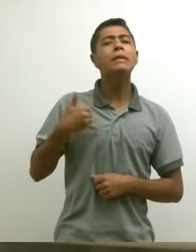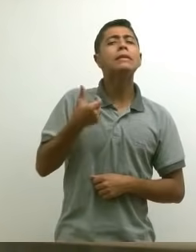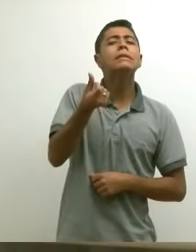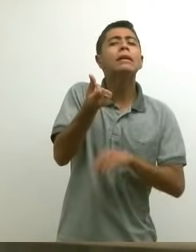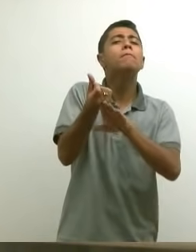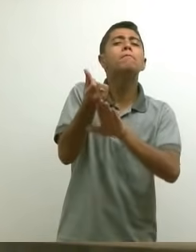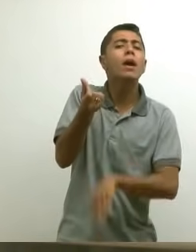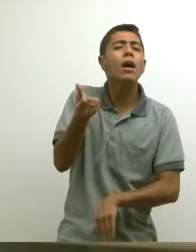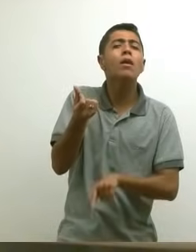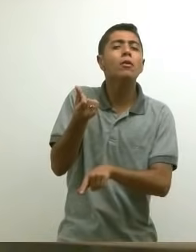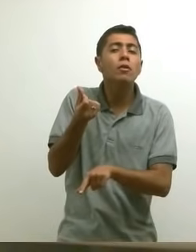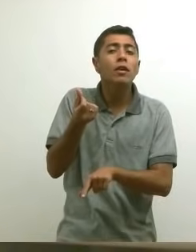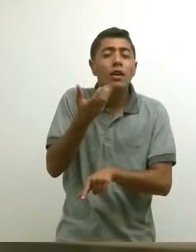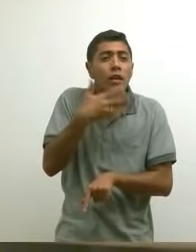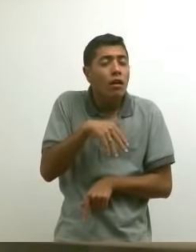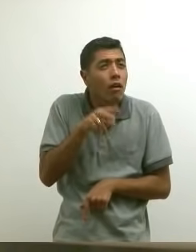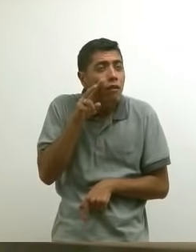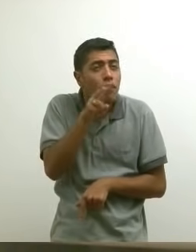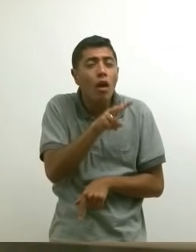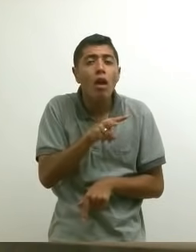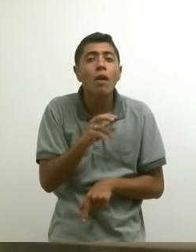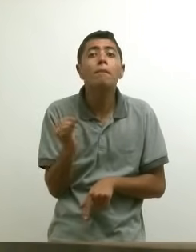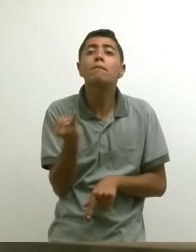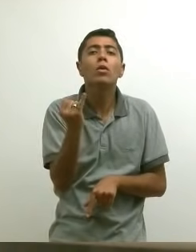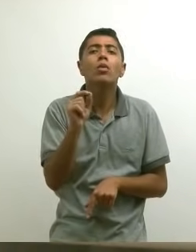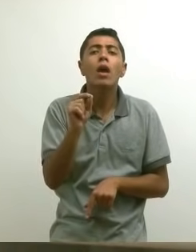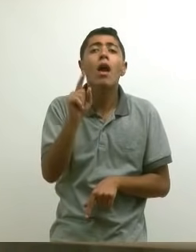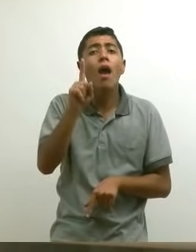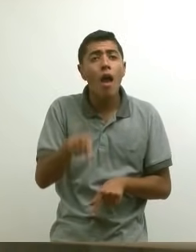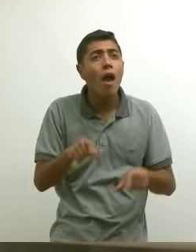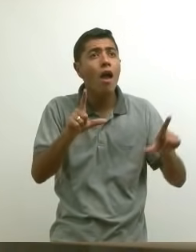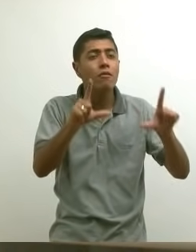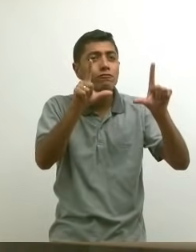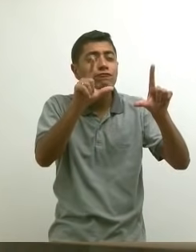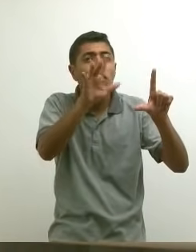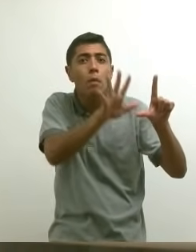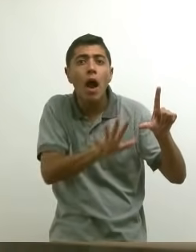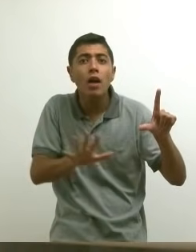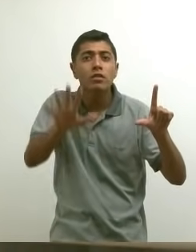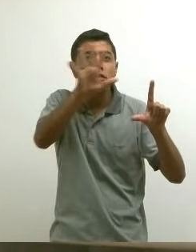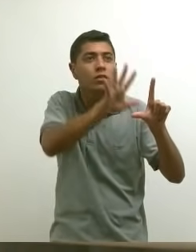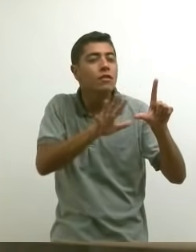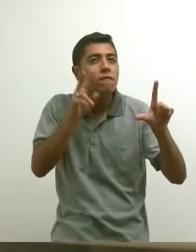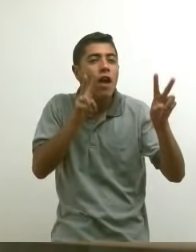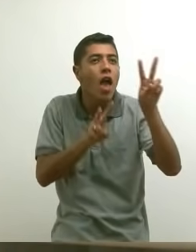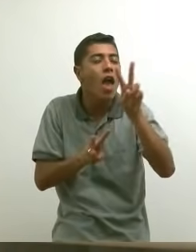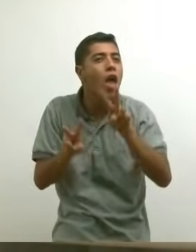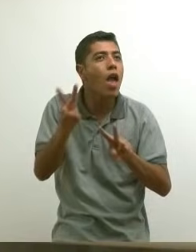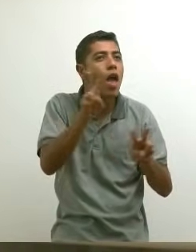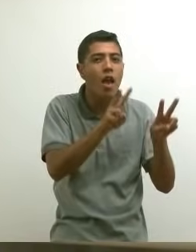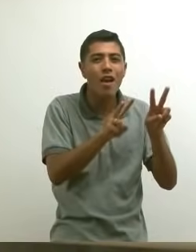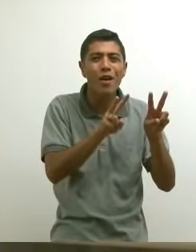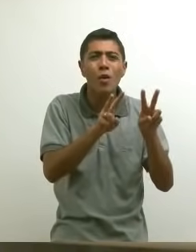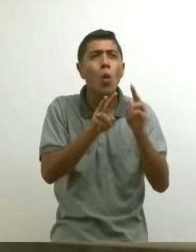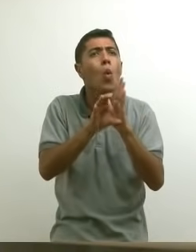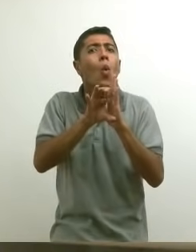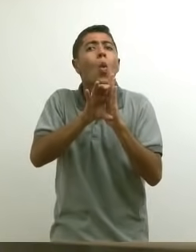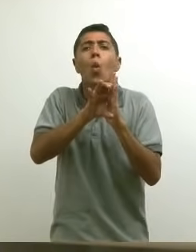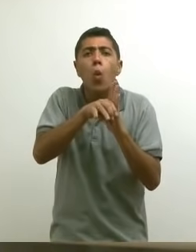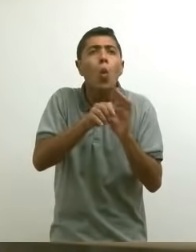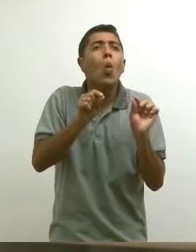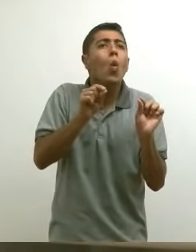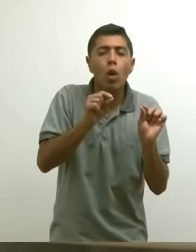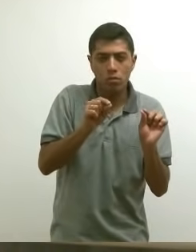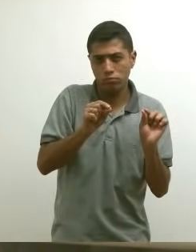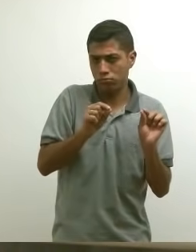agora aonde está se desenvolvendo o cérebro dela na primeira infância na linguagem da